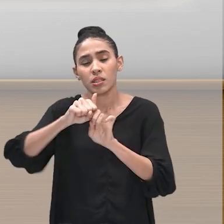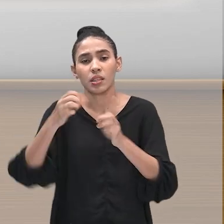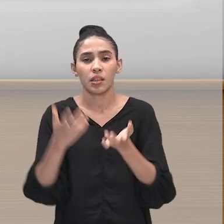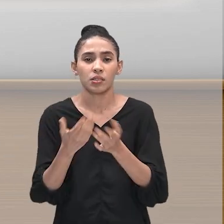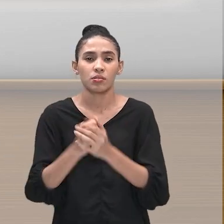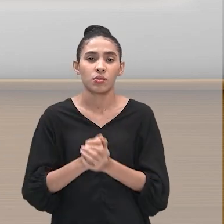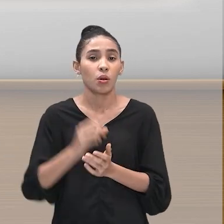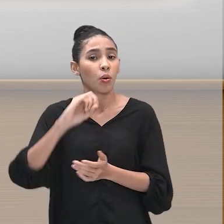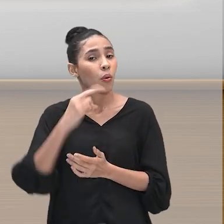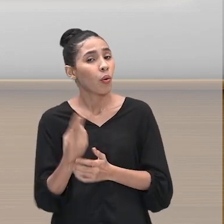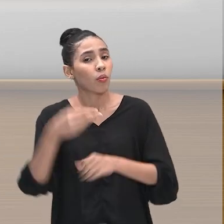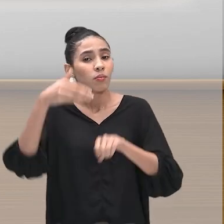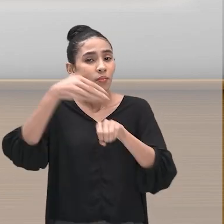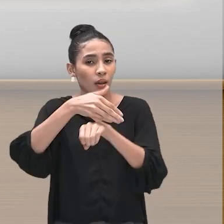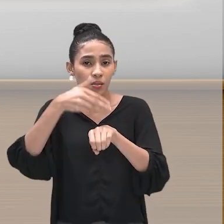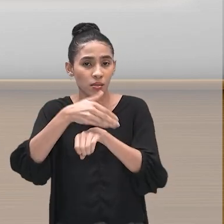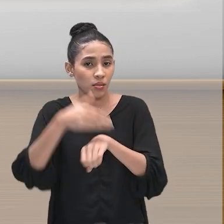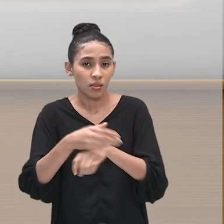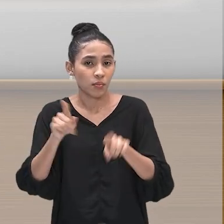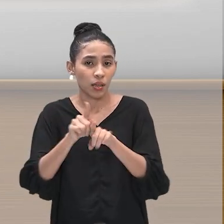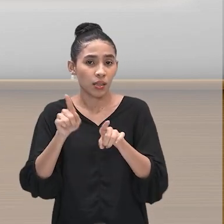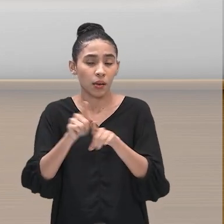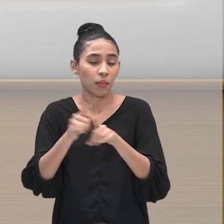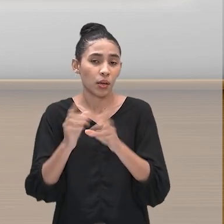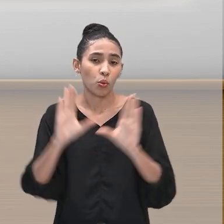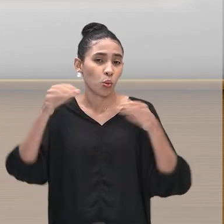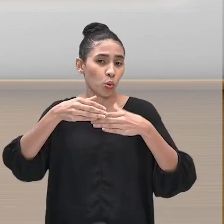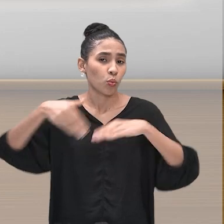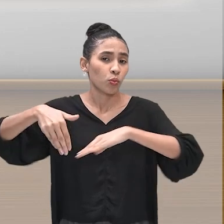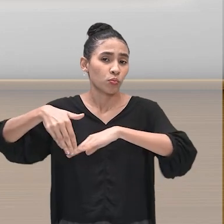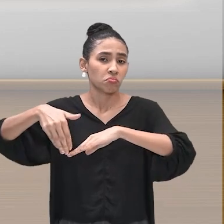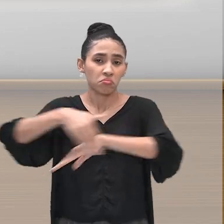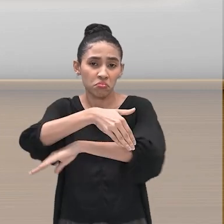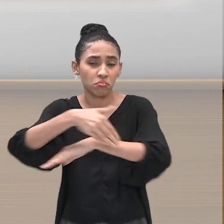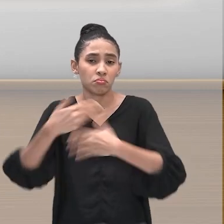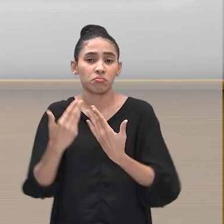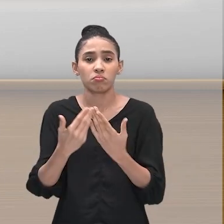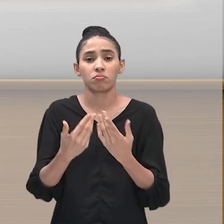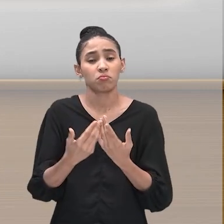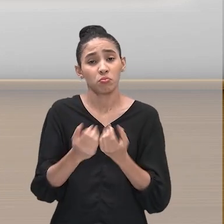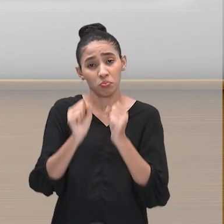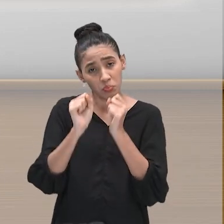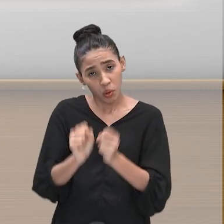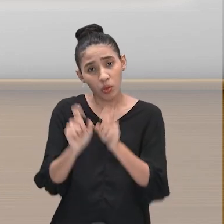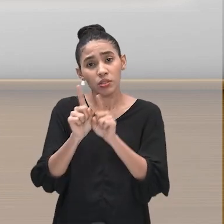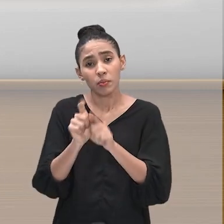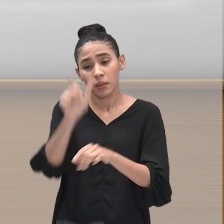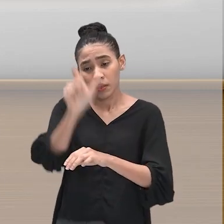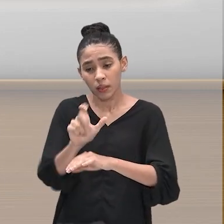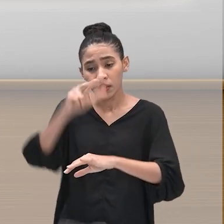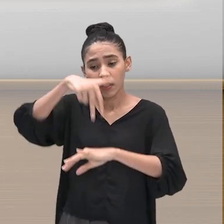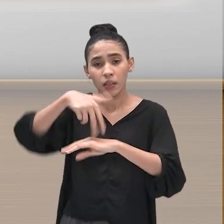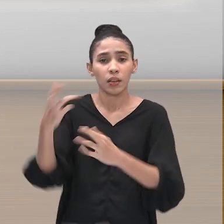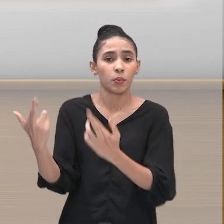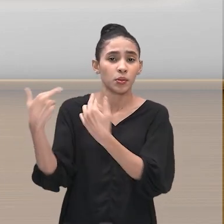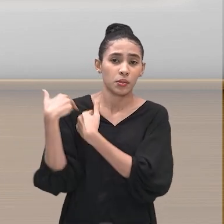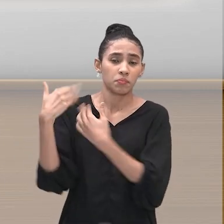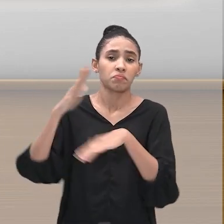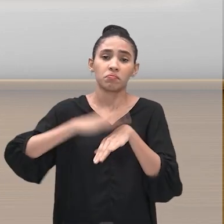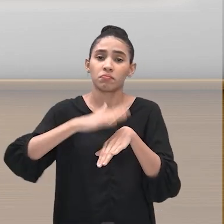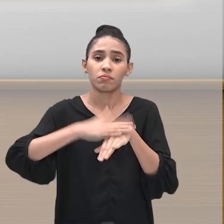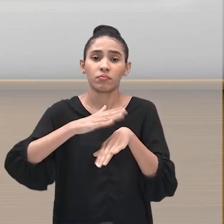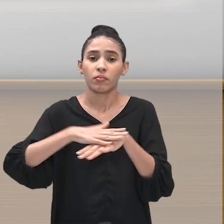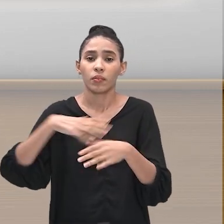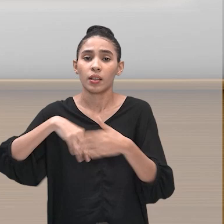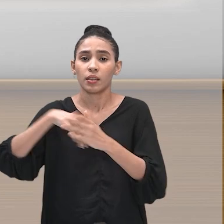mesmo participa, né, do time do seu bairro, talvez você esteja sendo um protagonista, exercendo seu papel de protagonista e não, dentro da